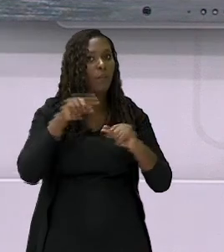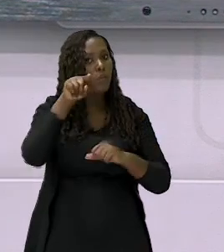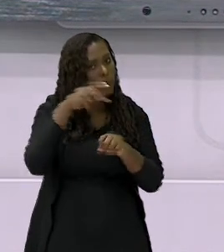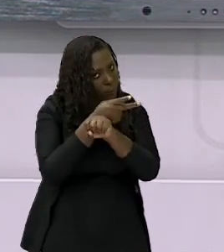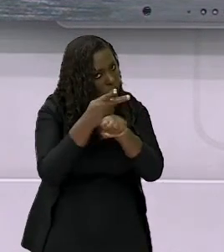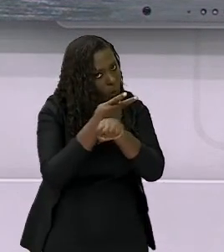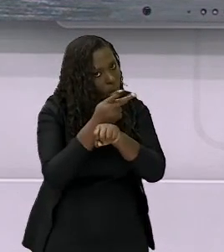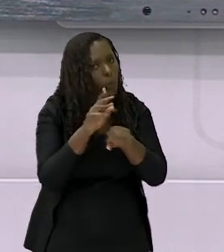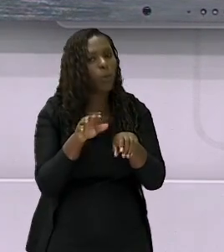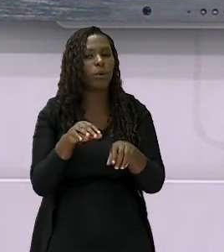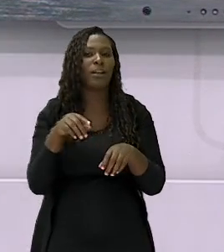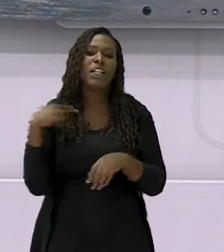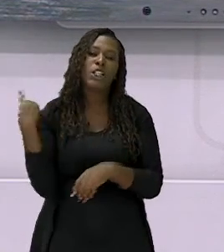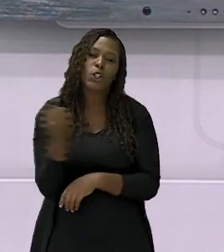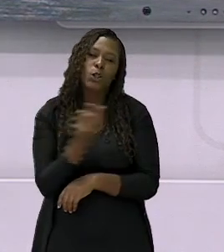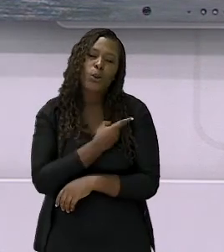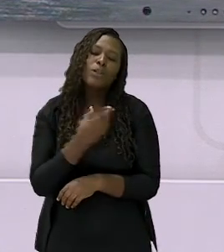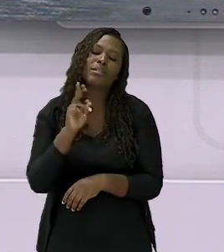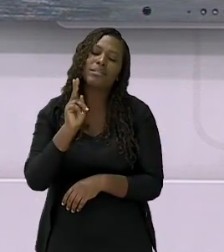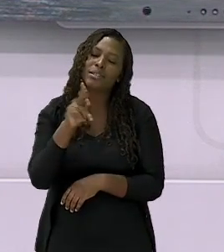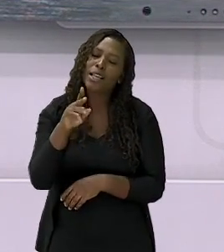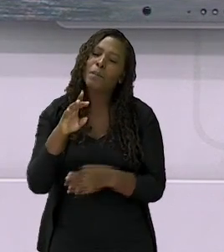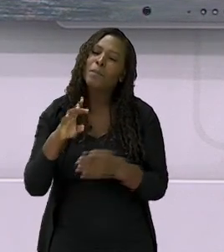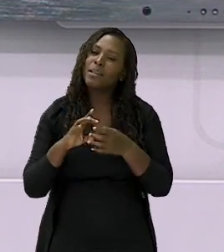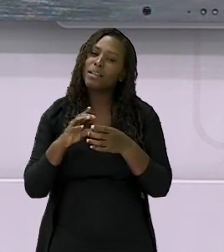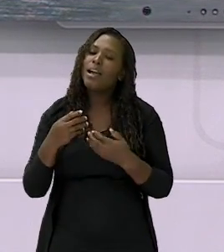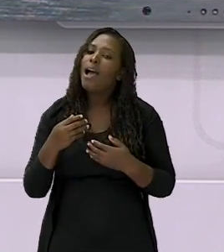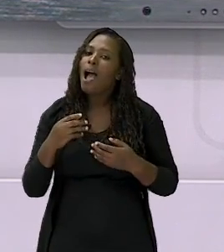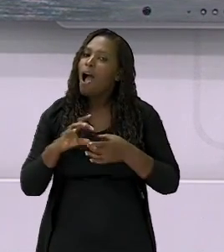estamos sempre à sua disposição. O mais importante de